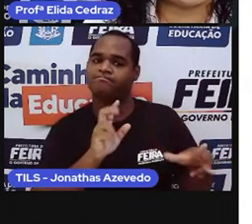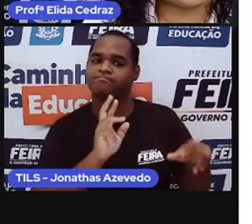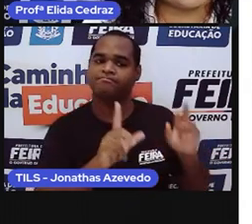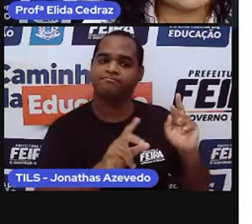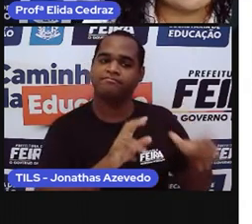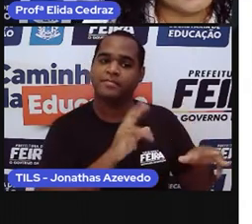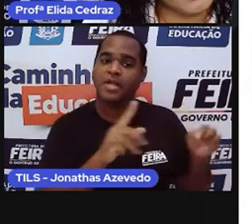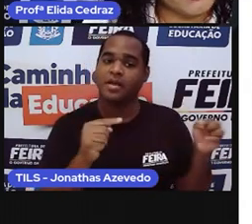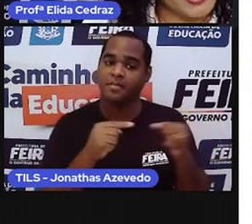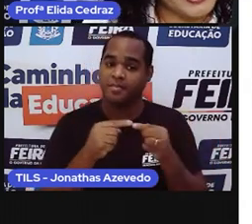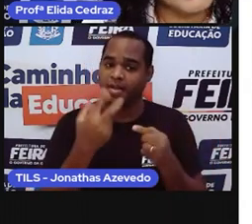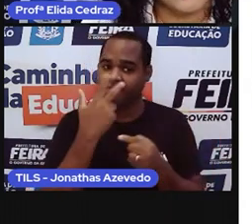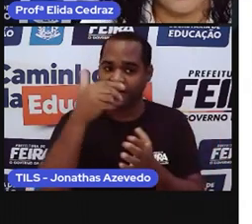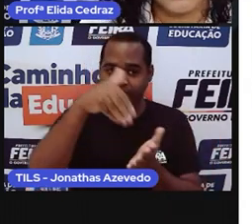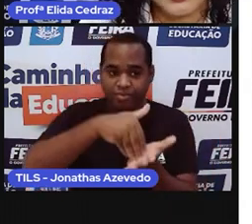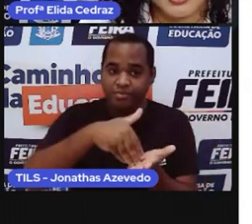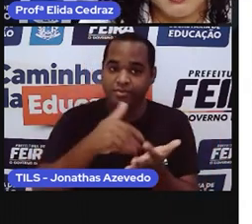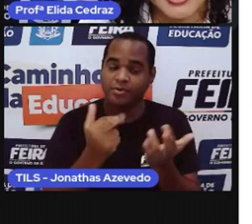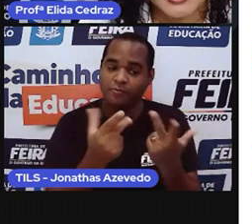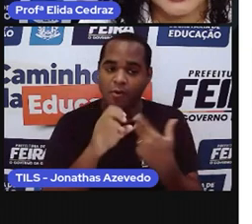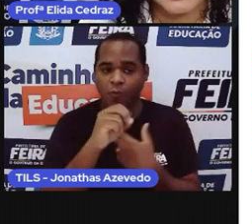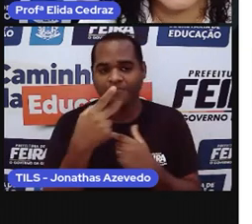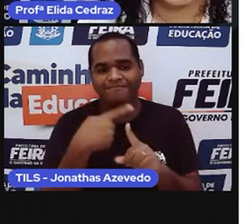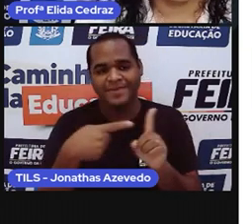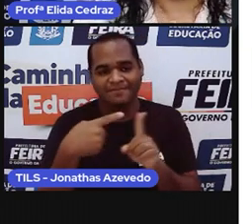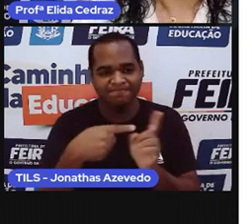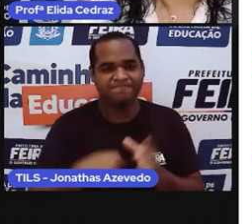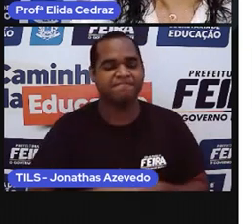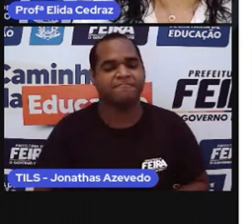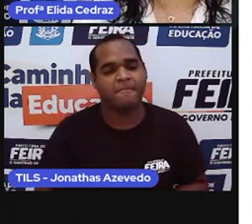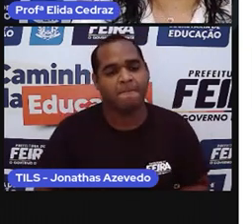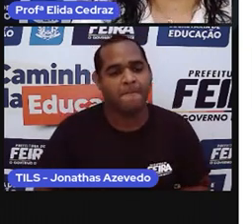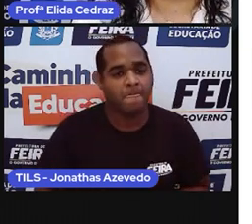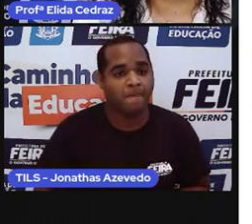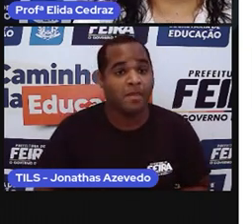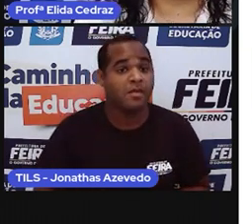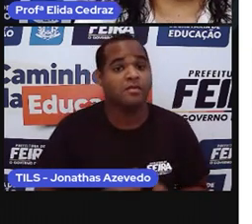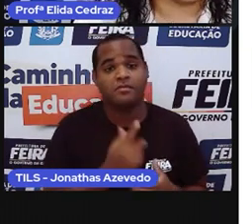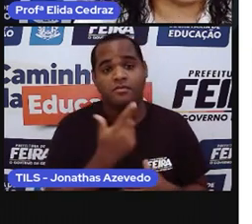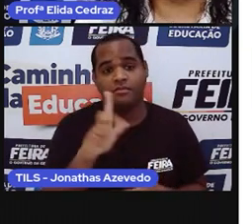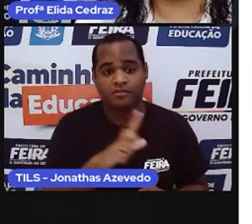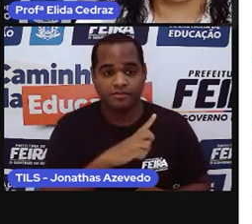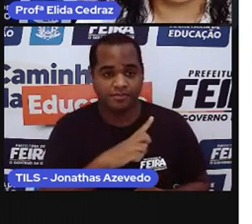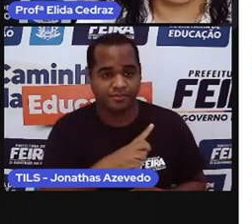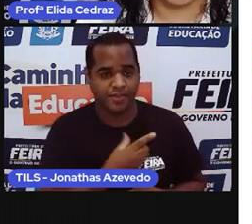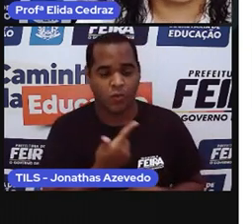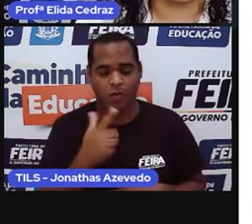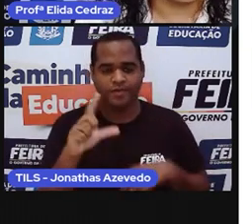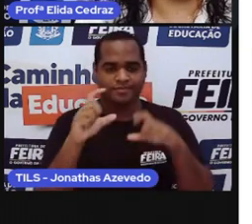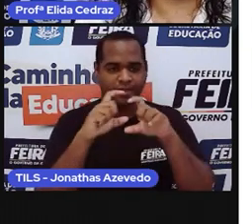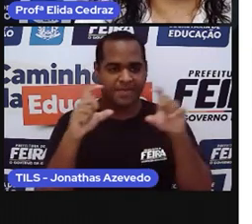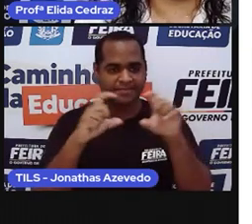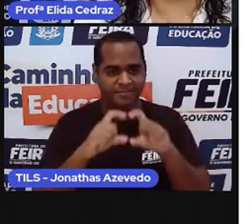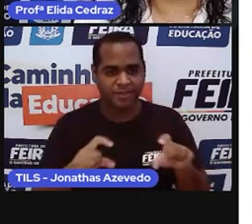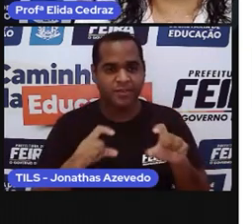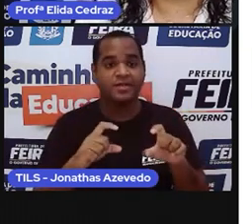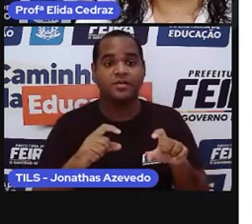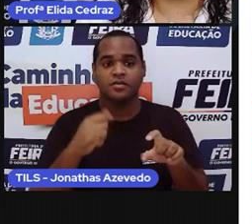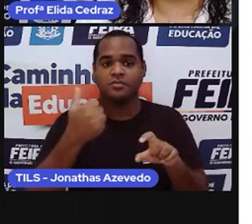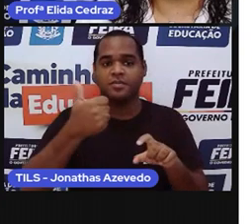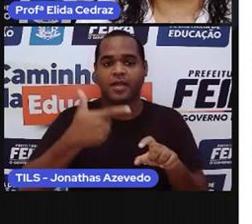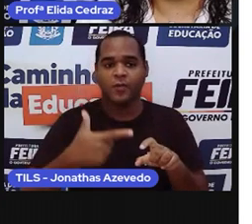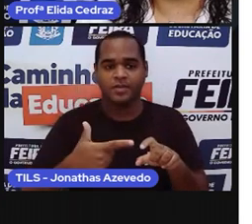as terminações iguais ou semelhantes. Na segunda estrofe, os